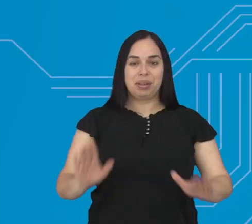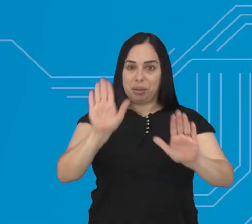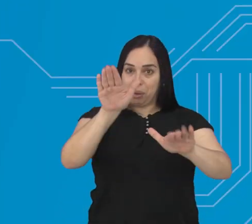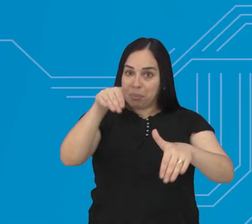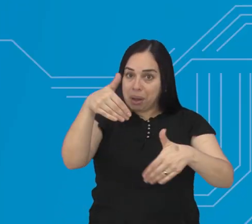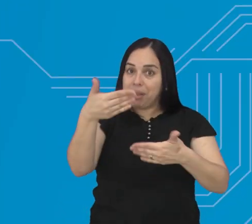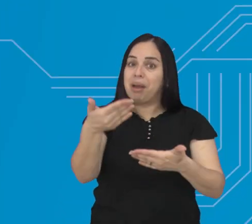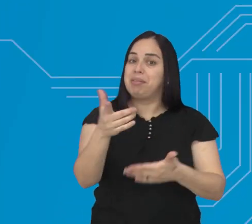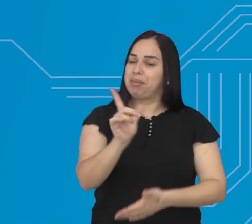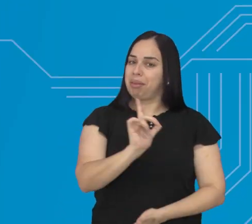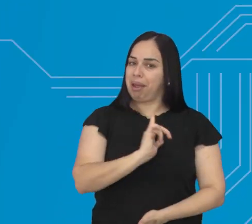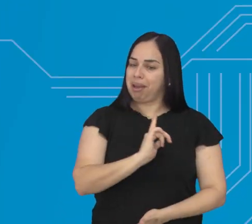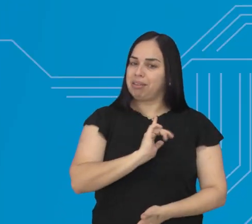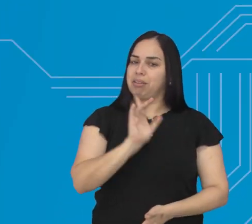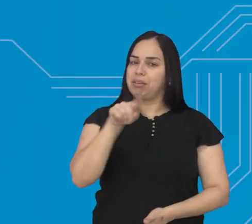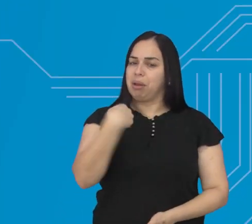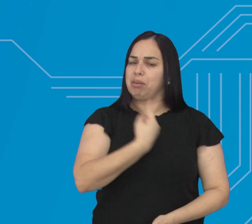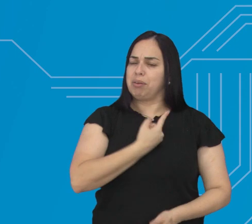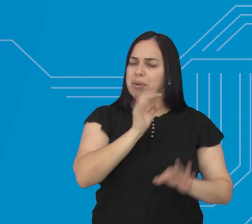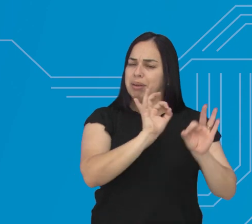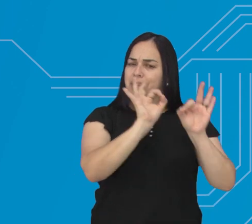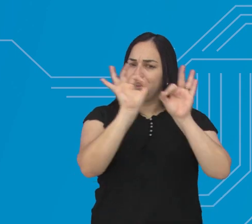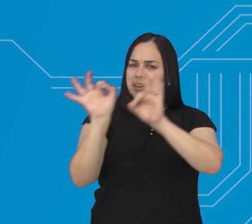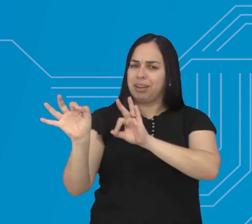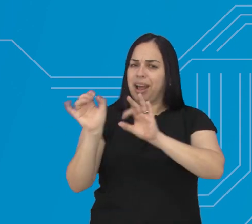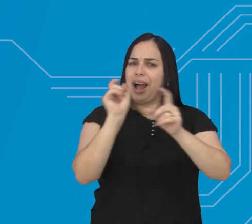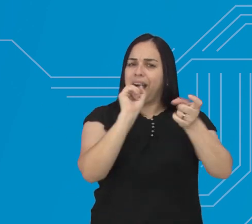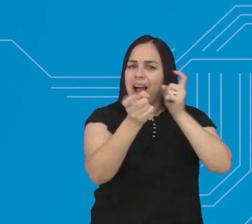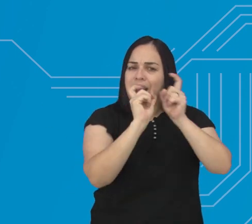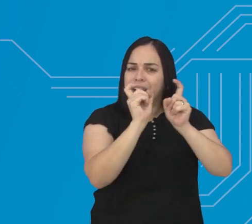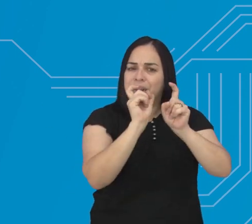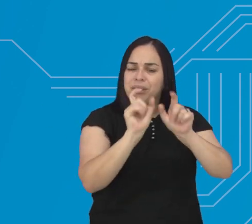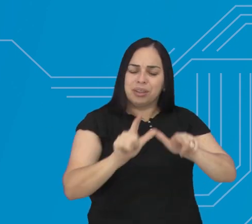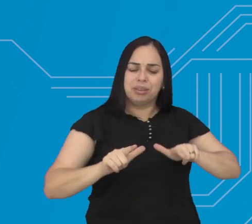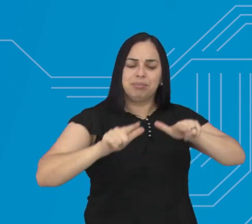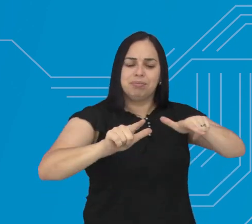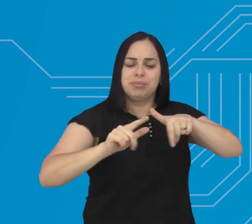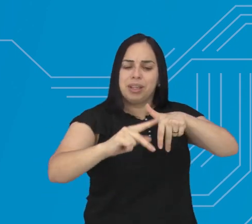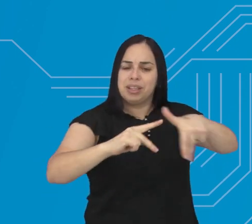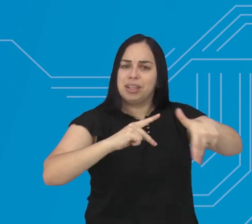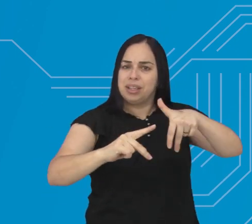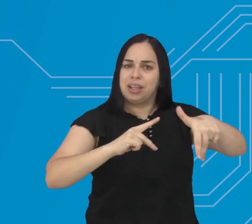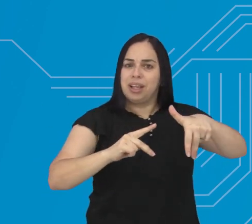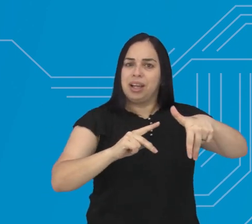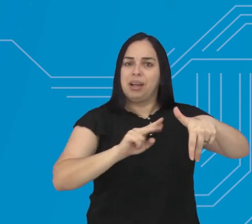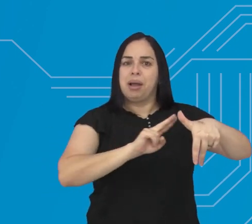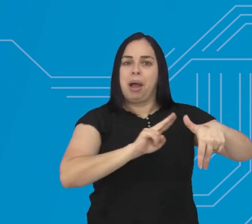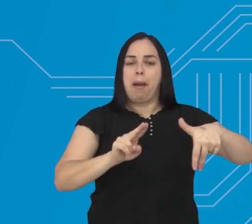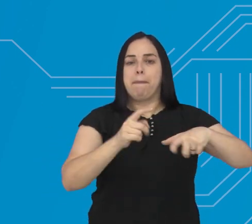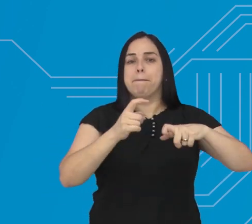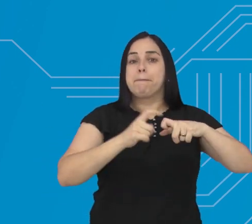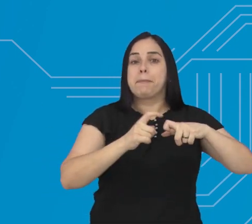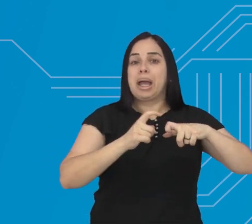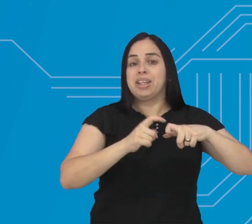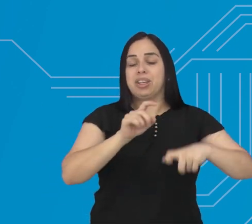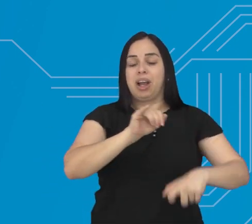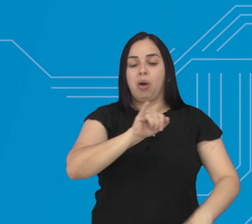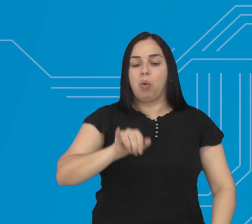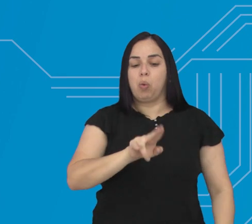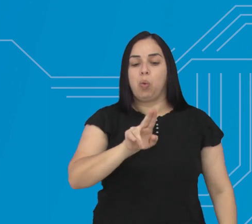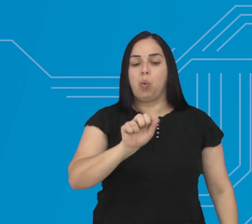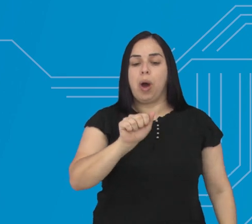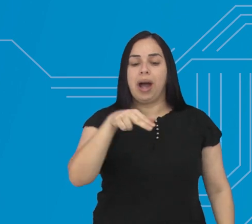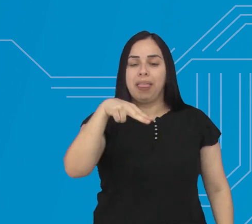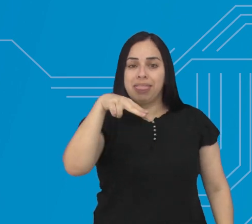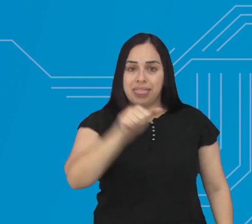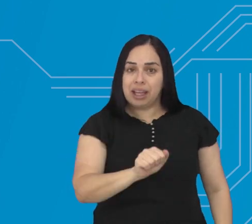tem homenagem no próximo bloco, viu? A gente confere como foi a sessão solene que concedeu o título de cidadão joseense à médica